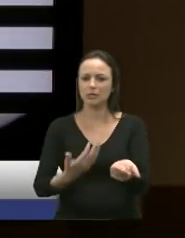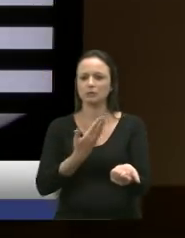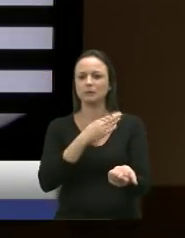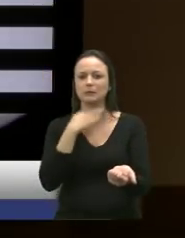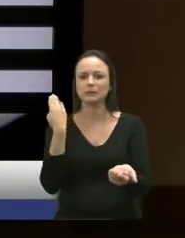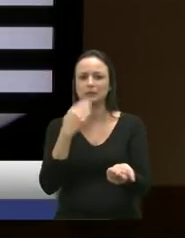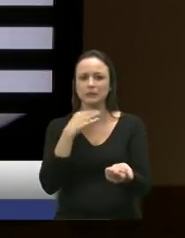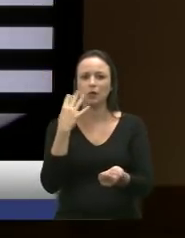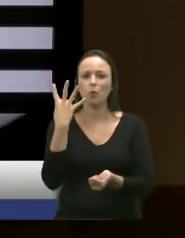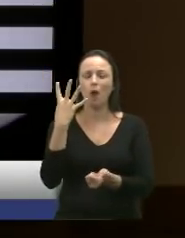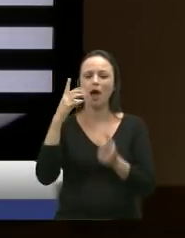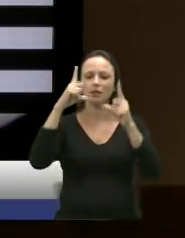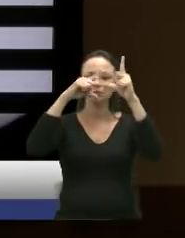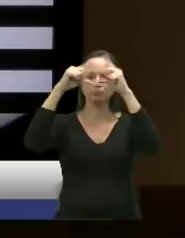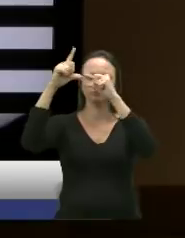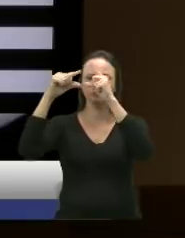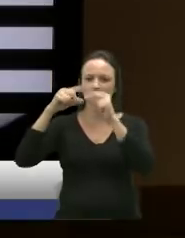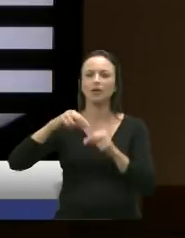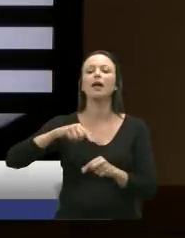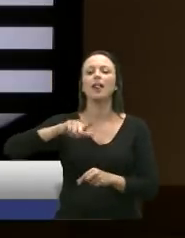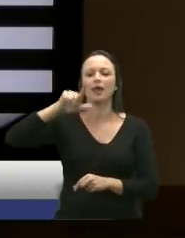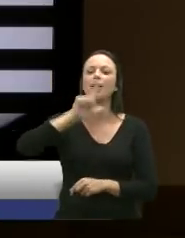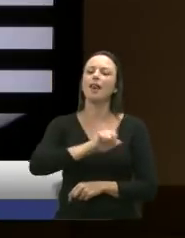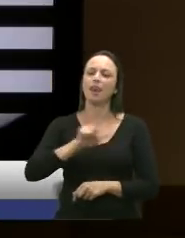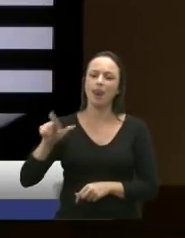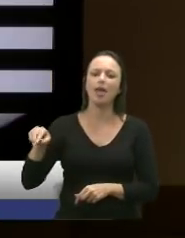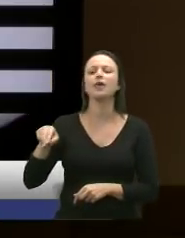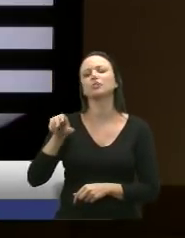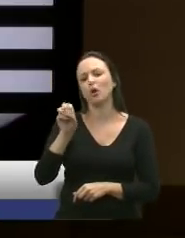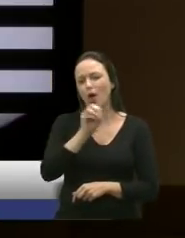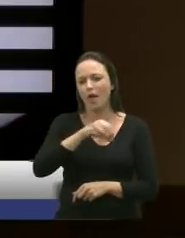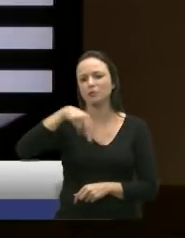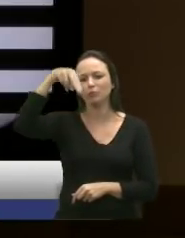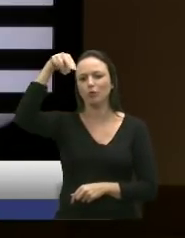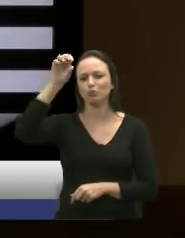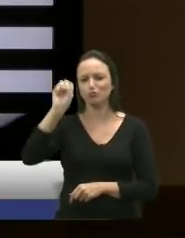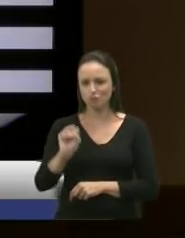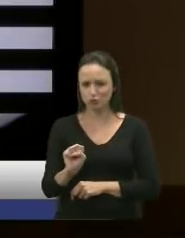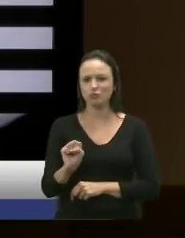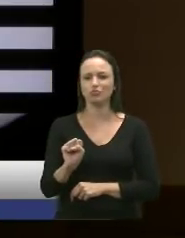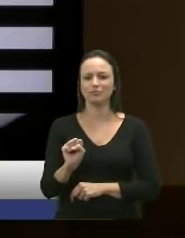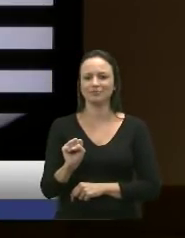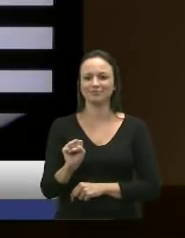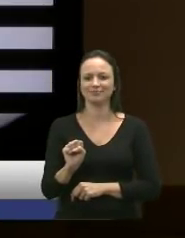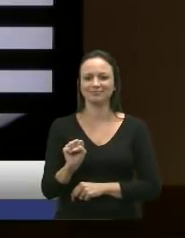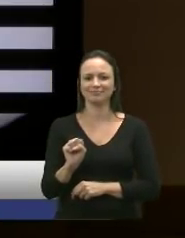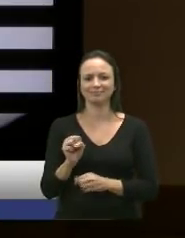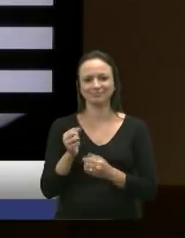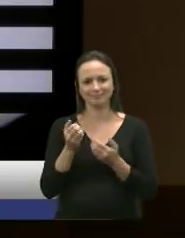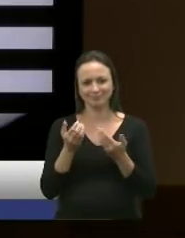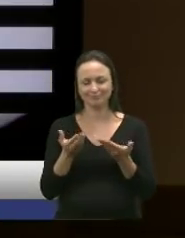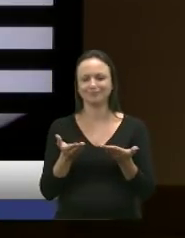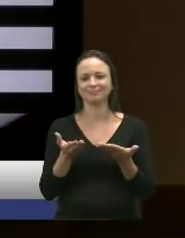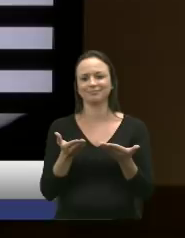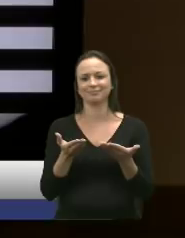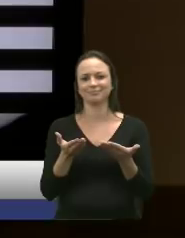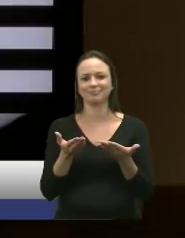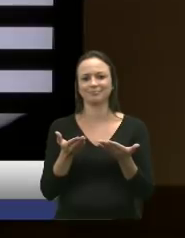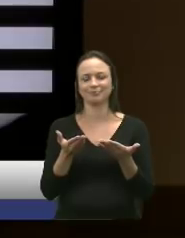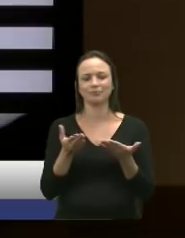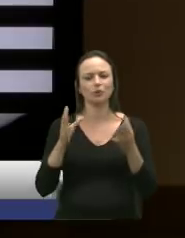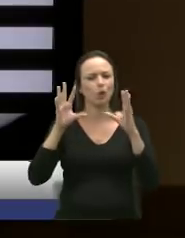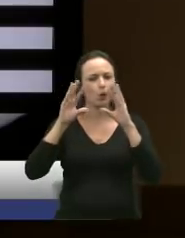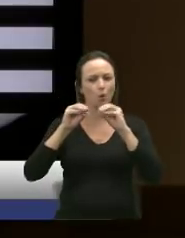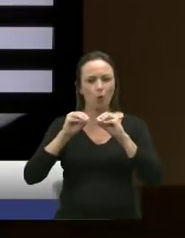estrelas douradas são leste, oeste, norte, sul, nossos pontos cardeais. Está aí. De noite ou de